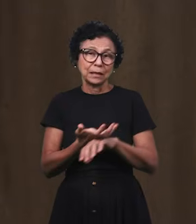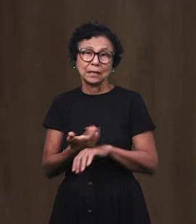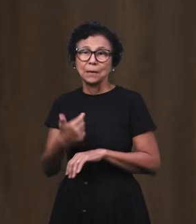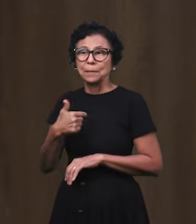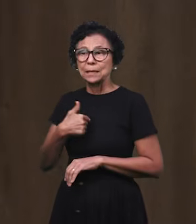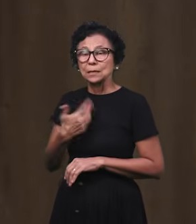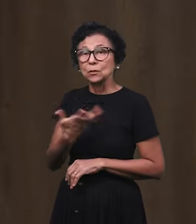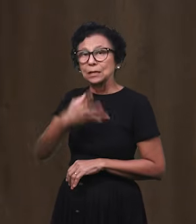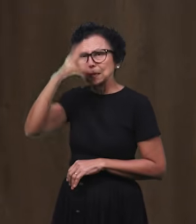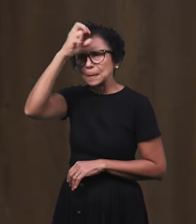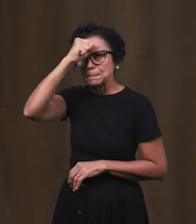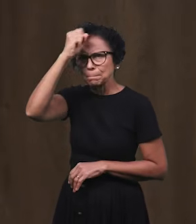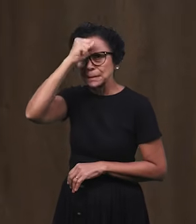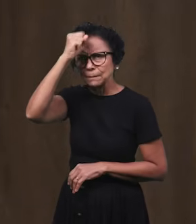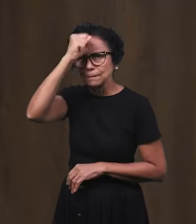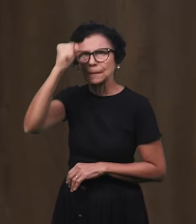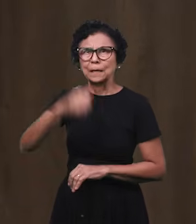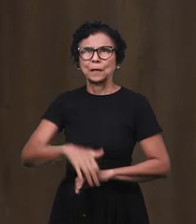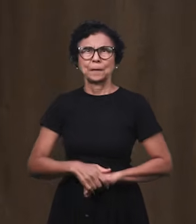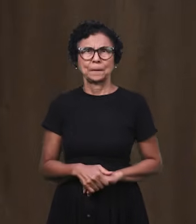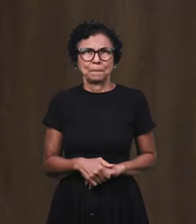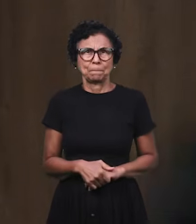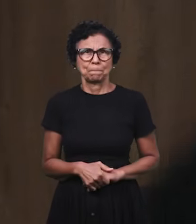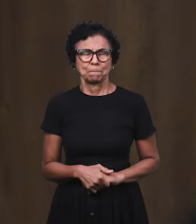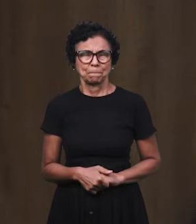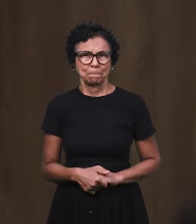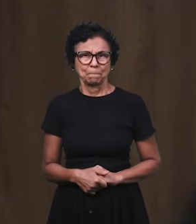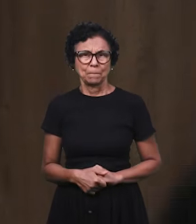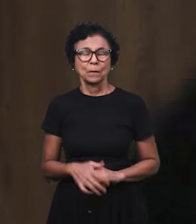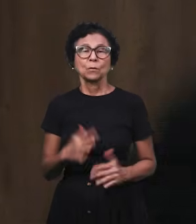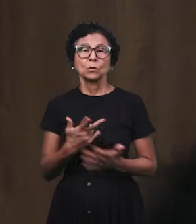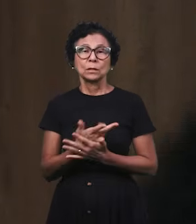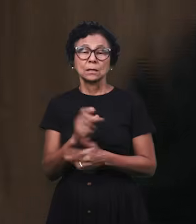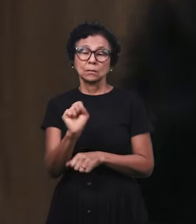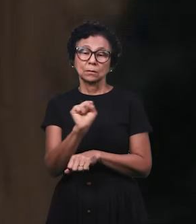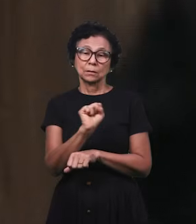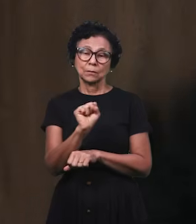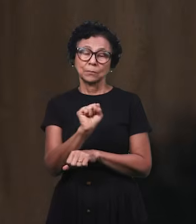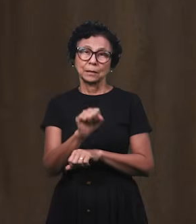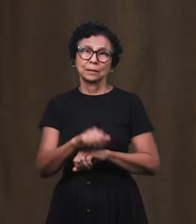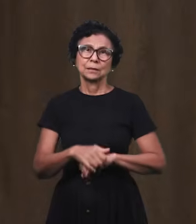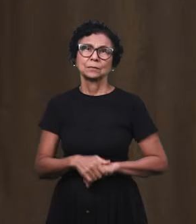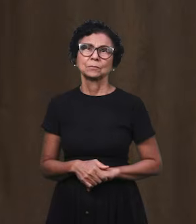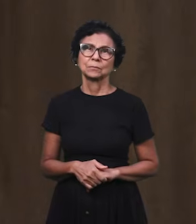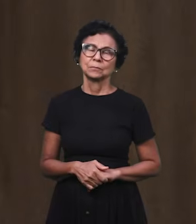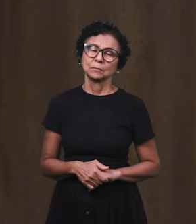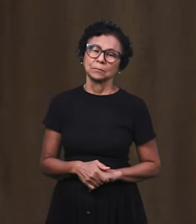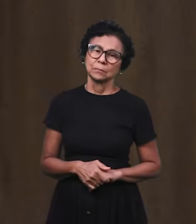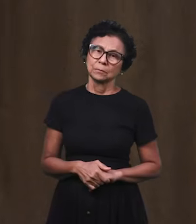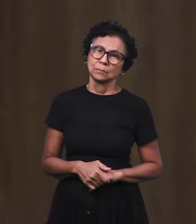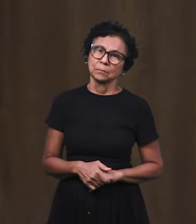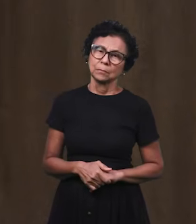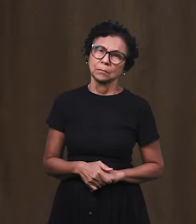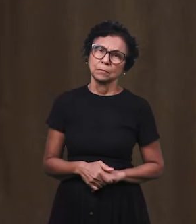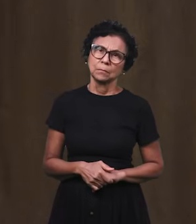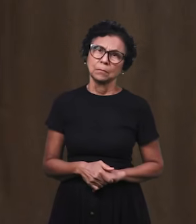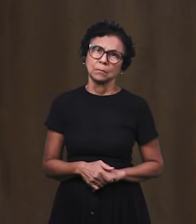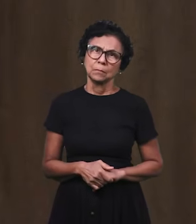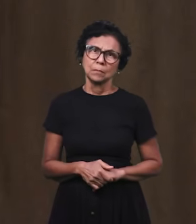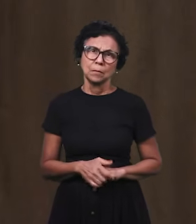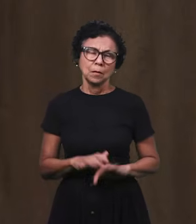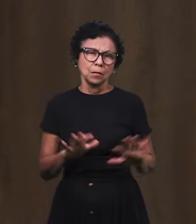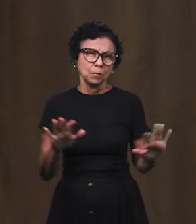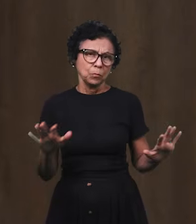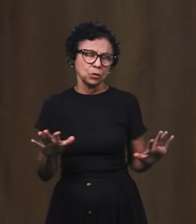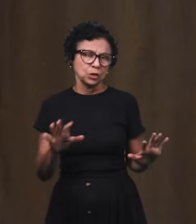aconteceu? No 8º período, podia fazer a prova da ordem só para teste. Eu não sei se hoje está assim. Só que não podia levar